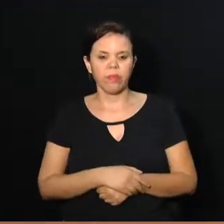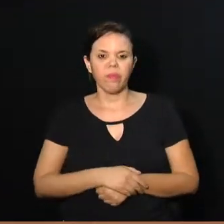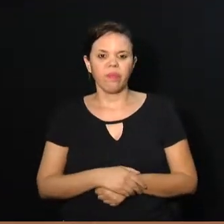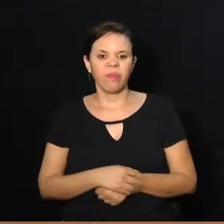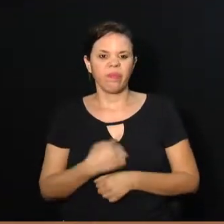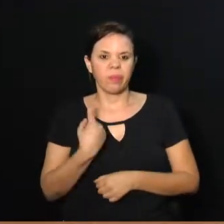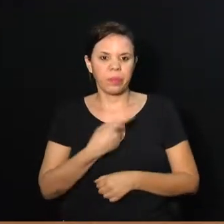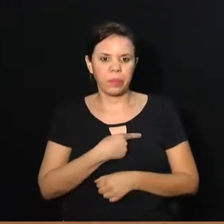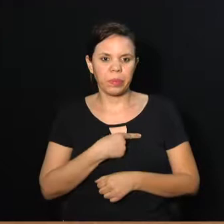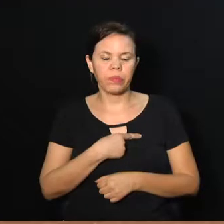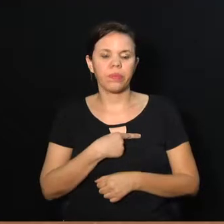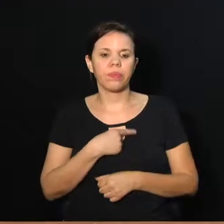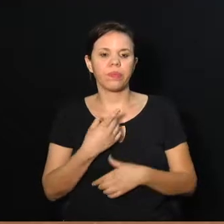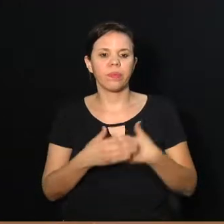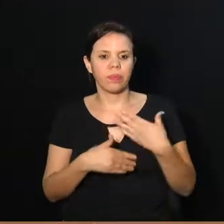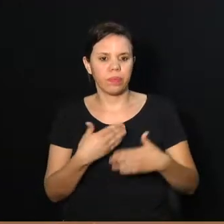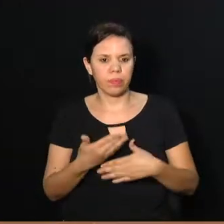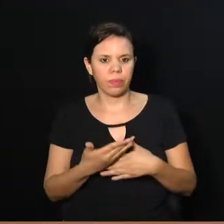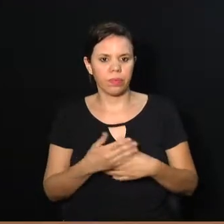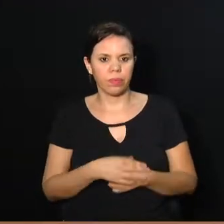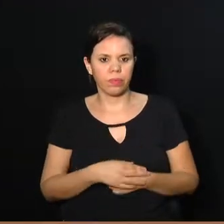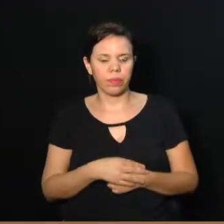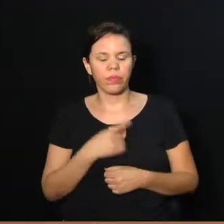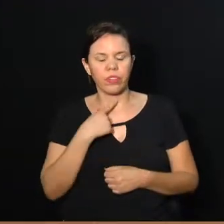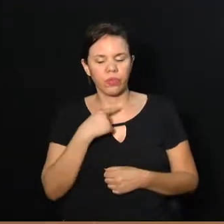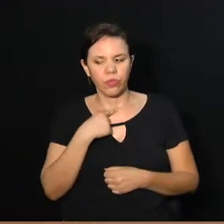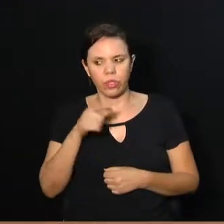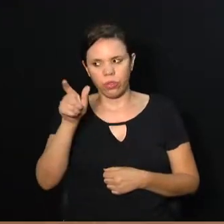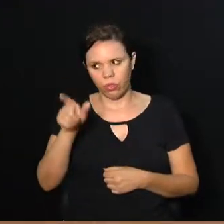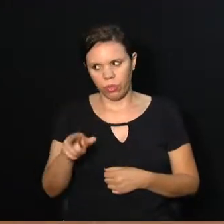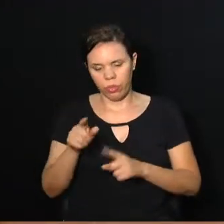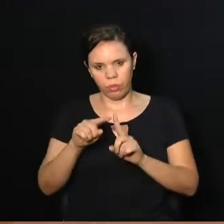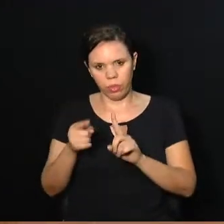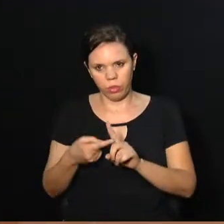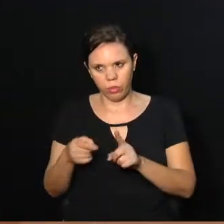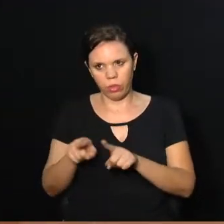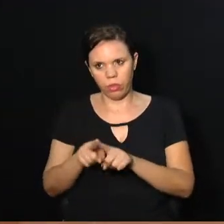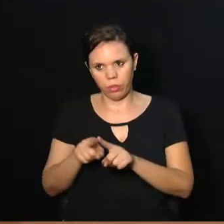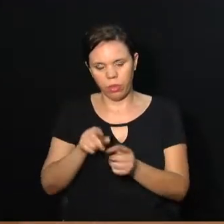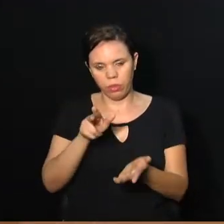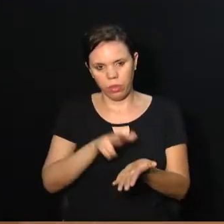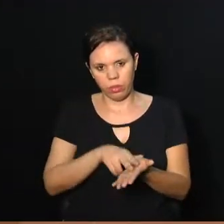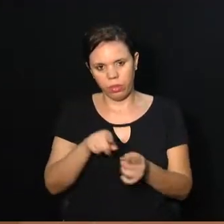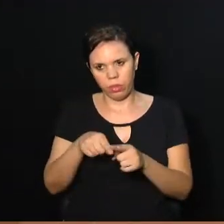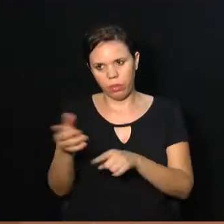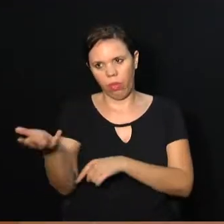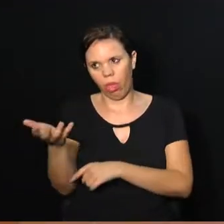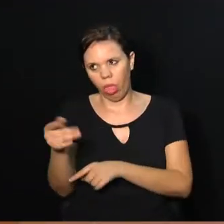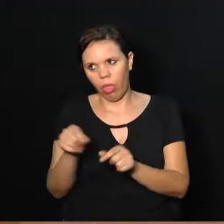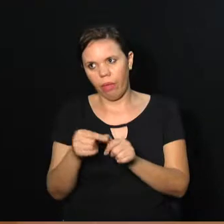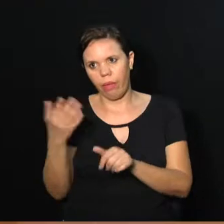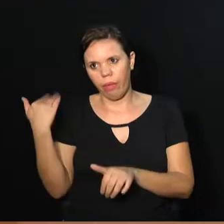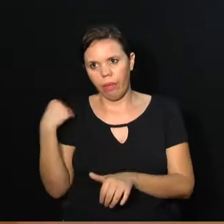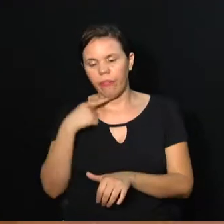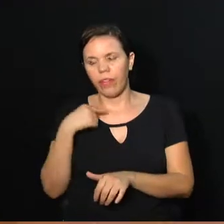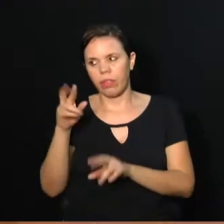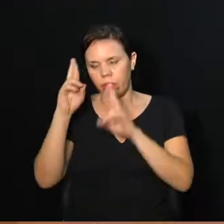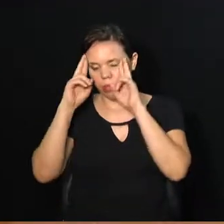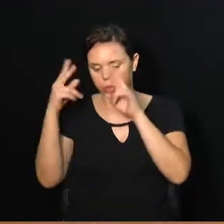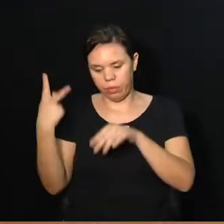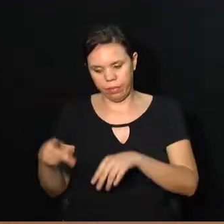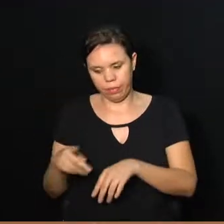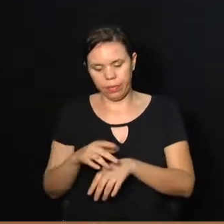gente passa de acordo com o desejo da paciente também, né? Que nós temos que respeitar o desejo da paciente. Né? Se